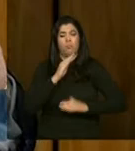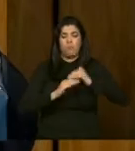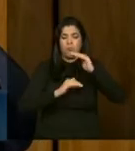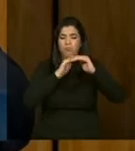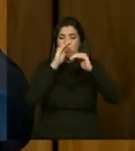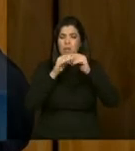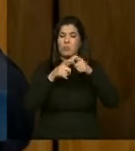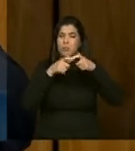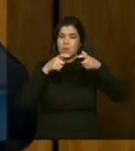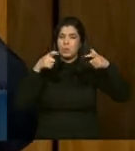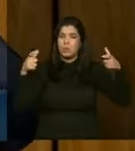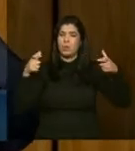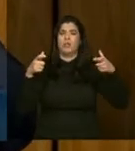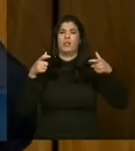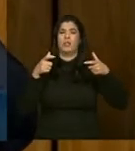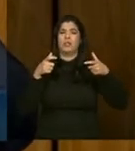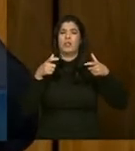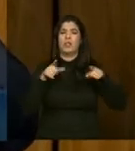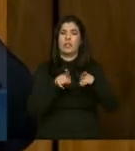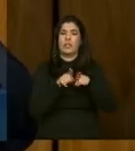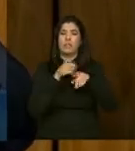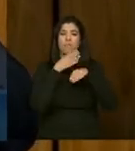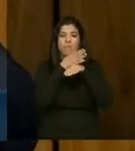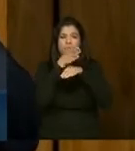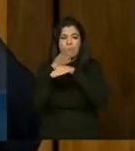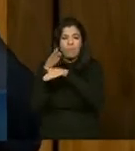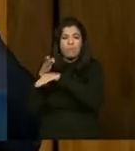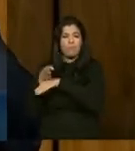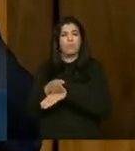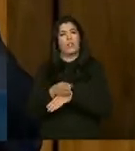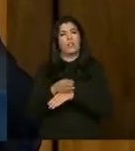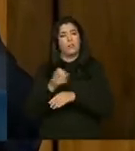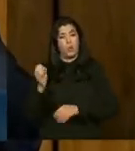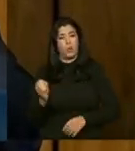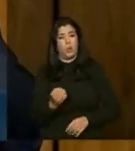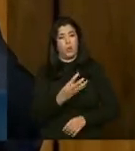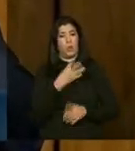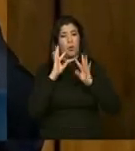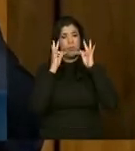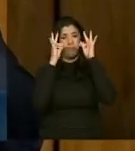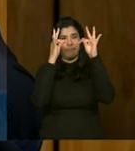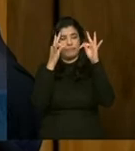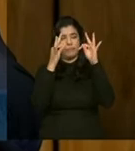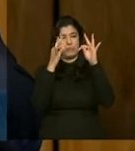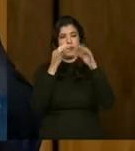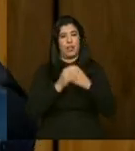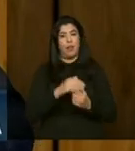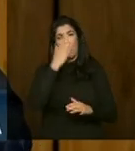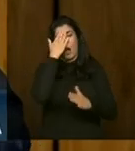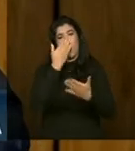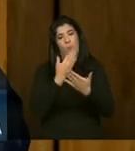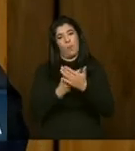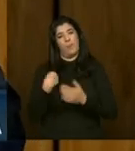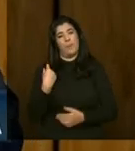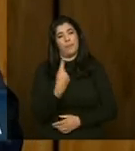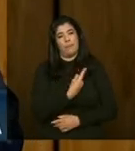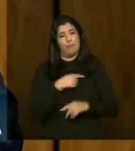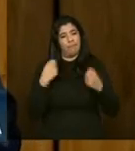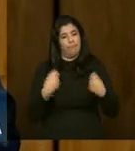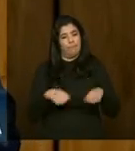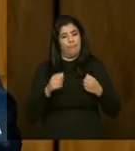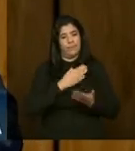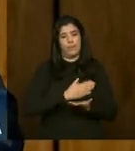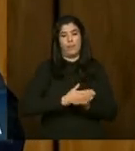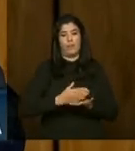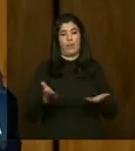de desenvolvimento, de investimento em inovação. Eu acho que nós certamente vamos